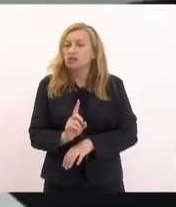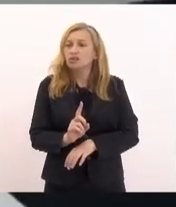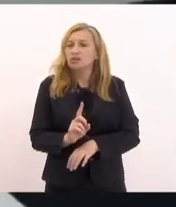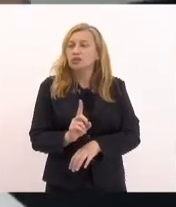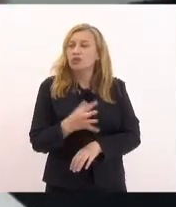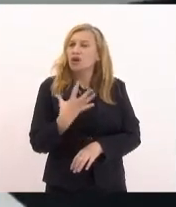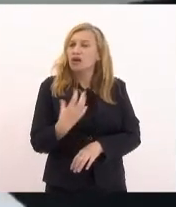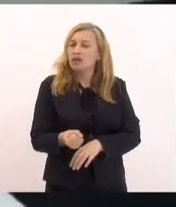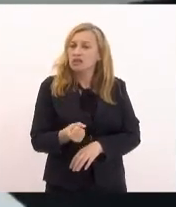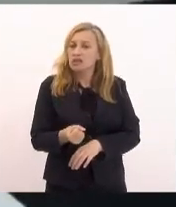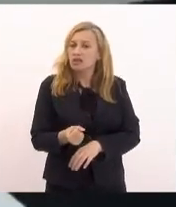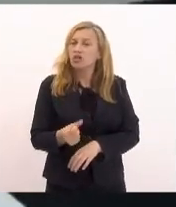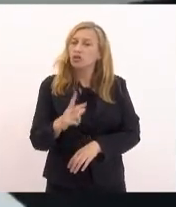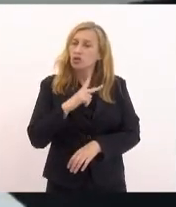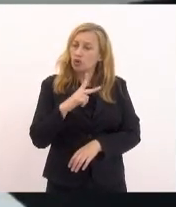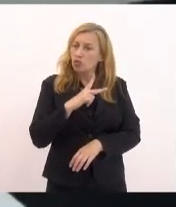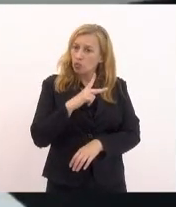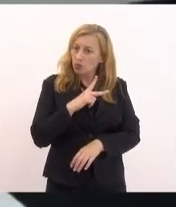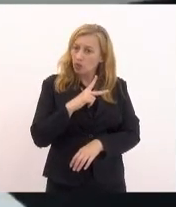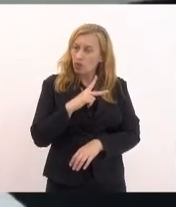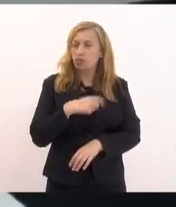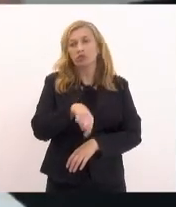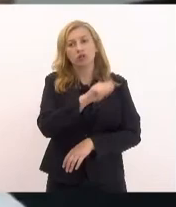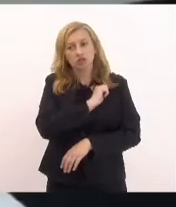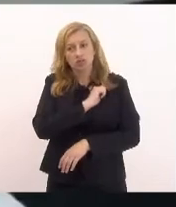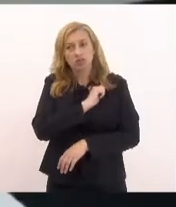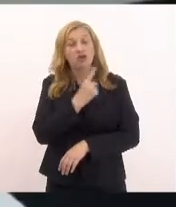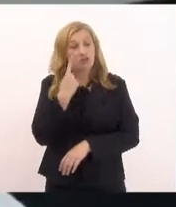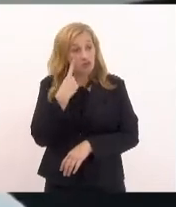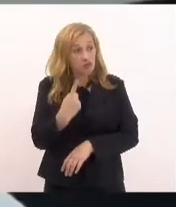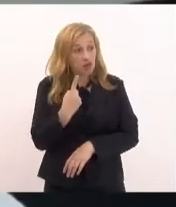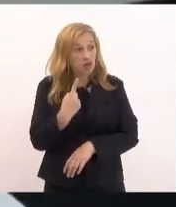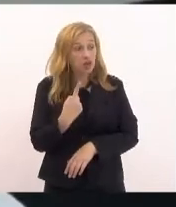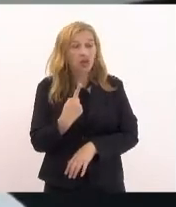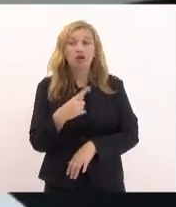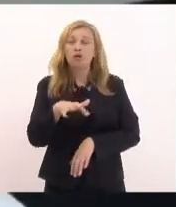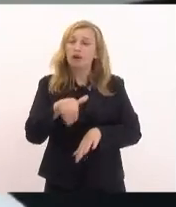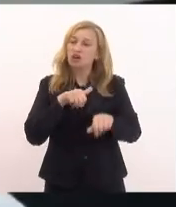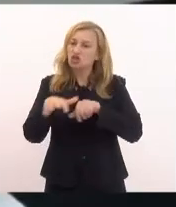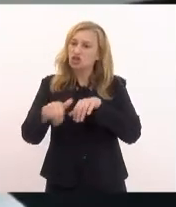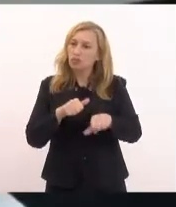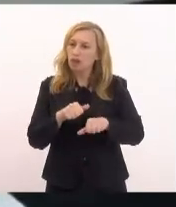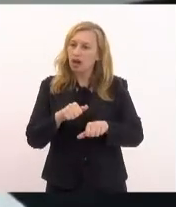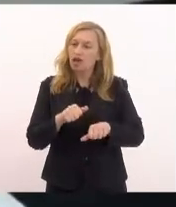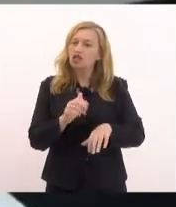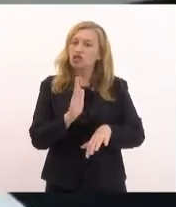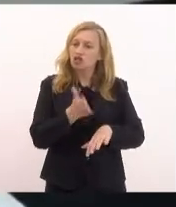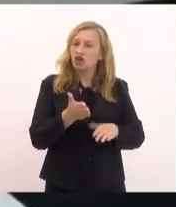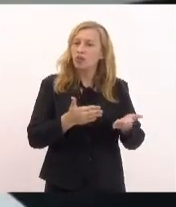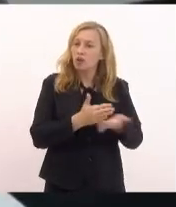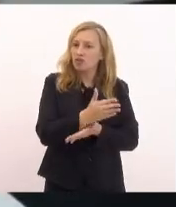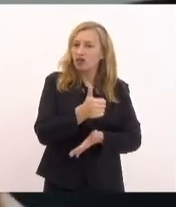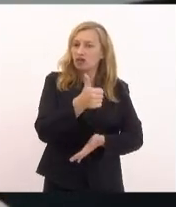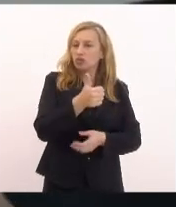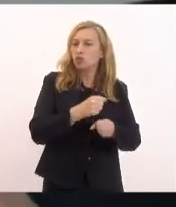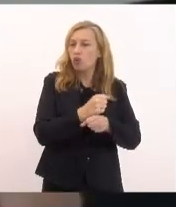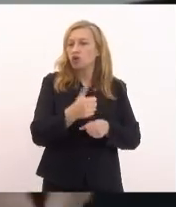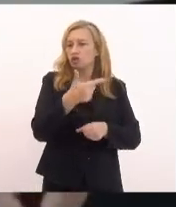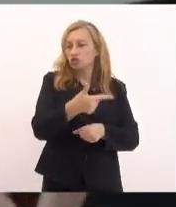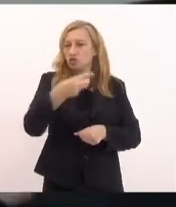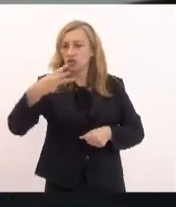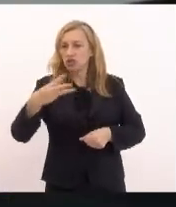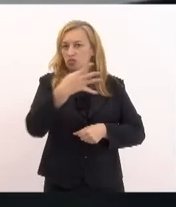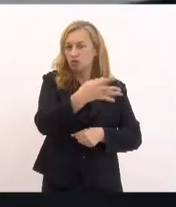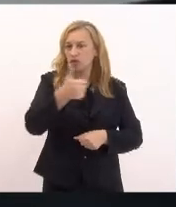das ressalvas que o próprio regime de recuperação fiscal prevê para chamar os concursados de 2013, de